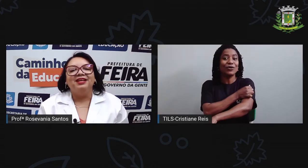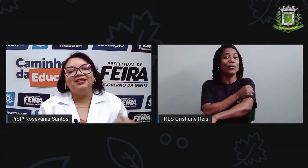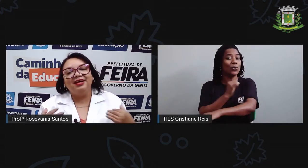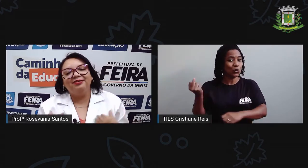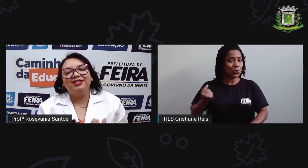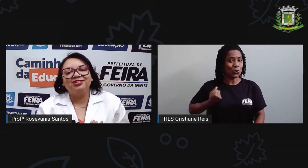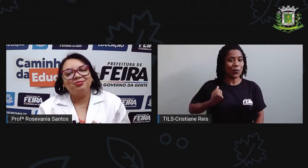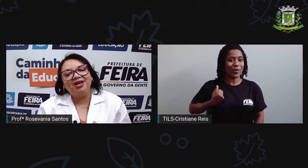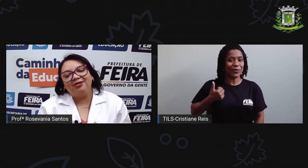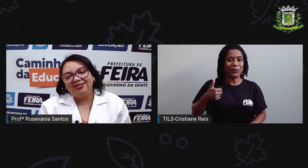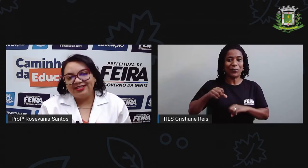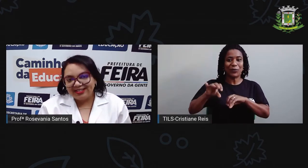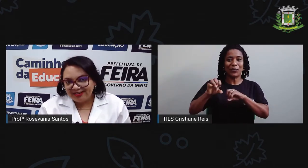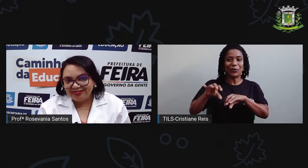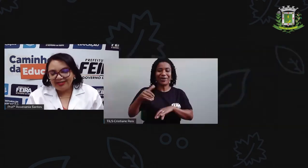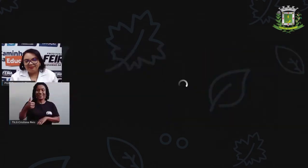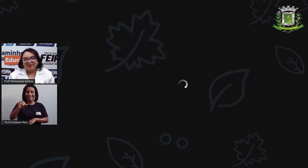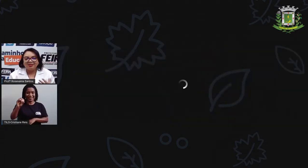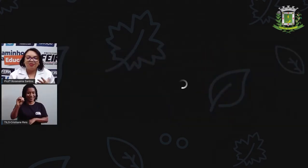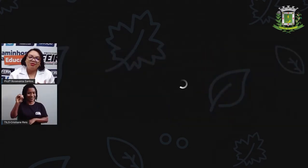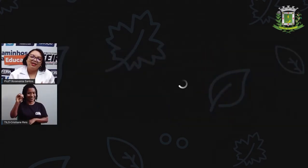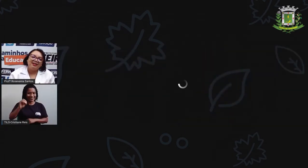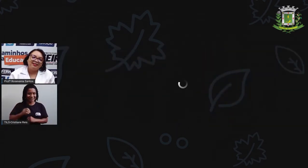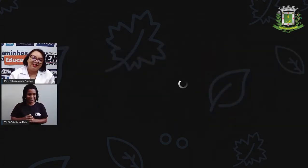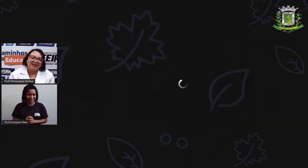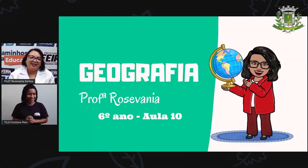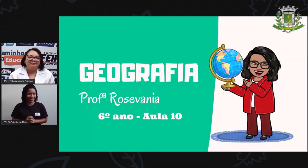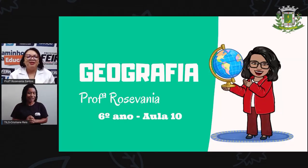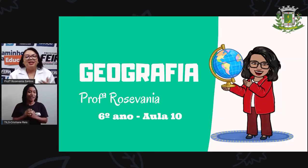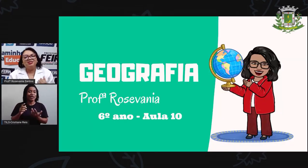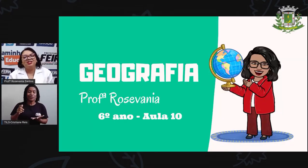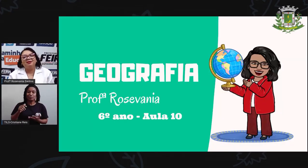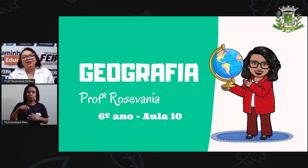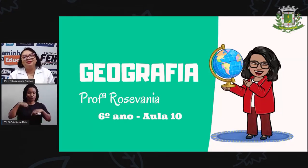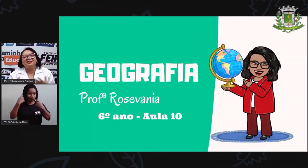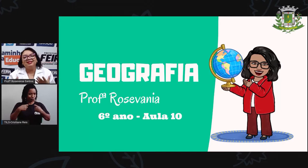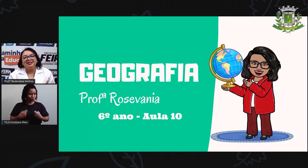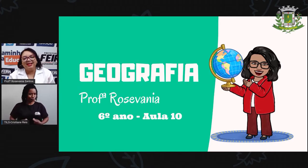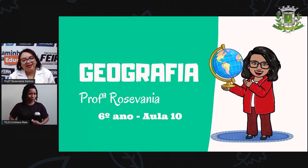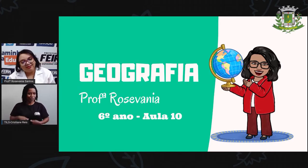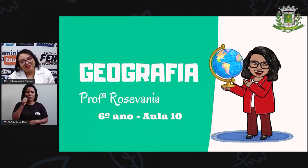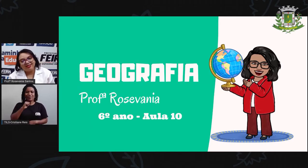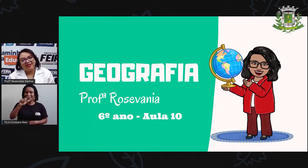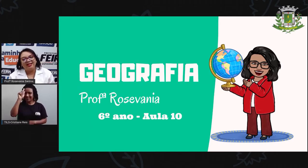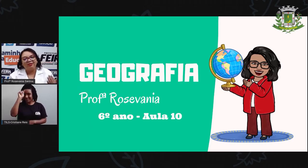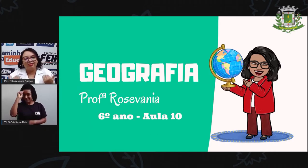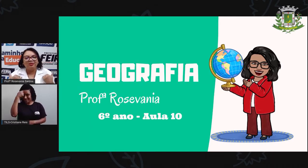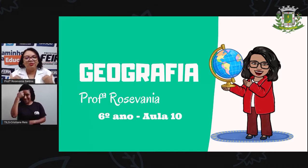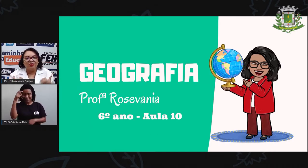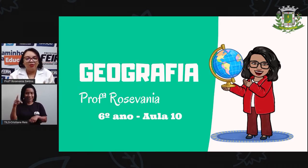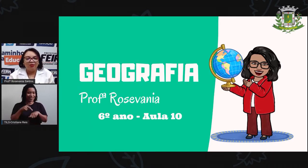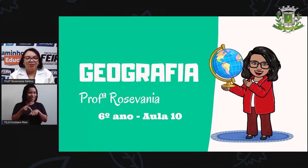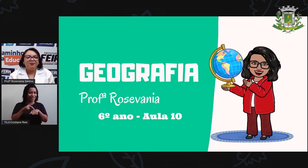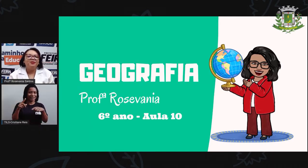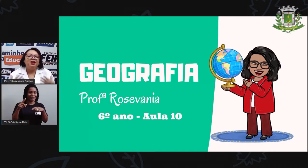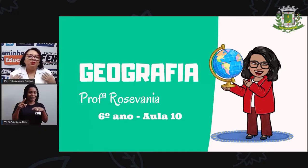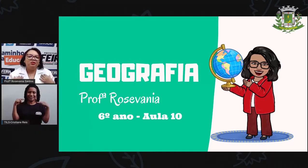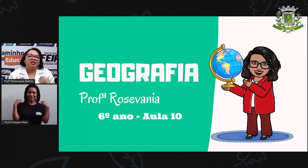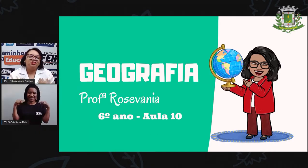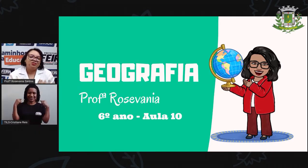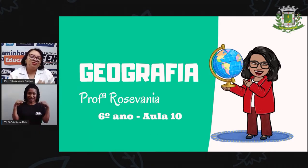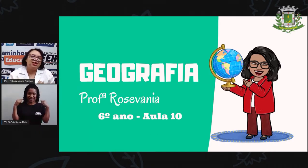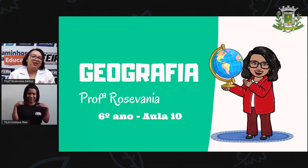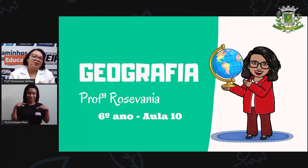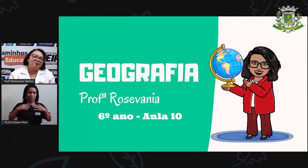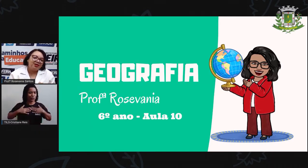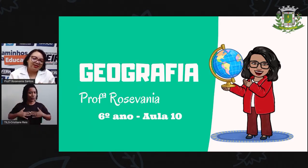Então, deixa eu me autodescrever. Eu sou uma mulher negra, de cabelos negros, na altura do ombro. Estou